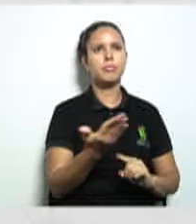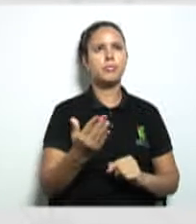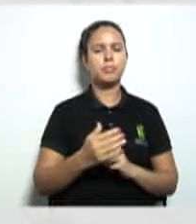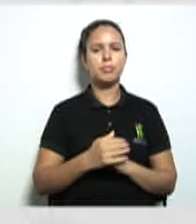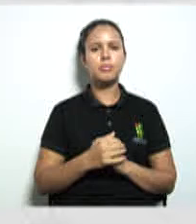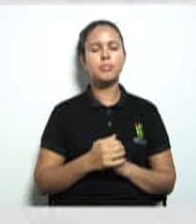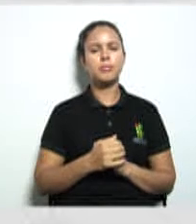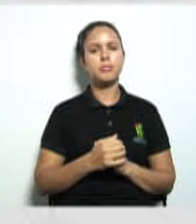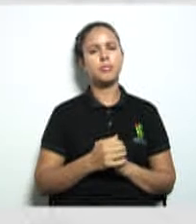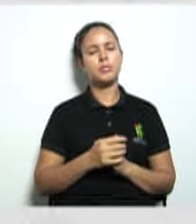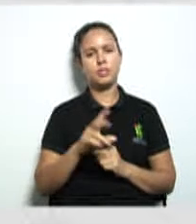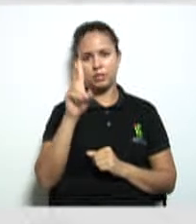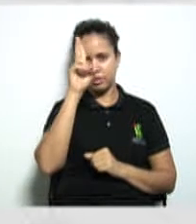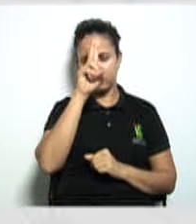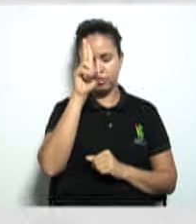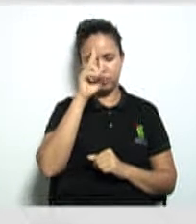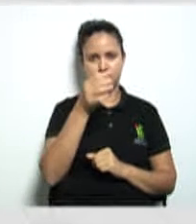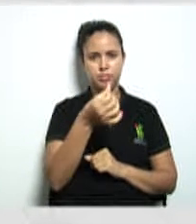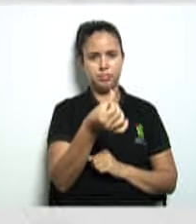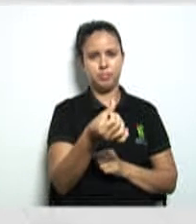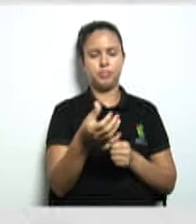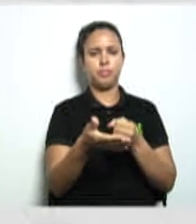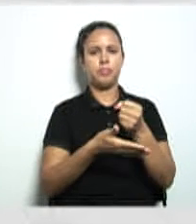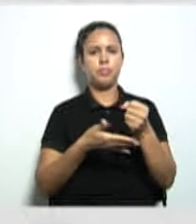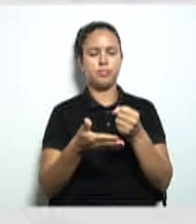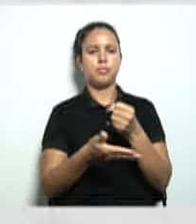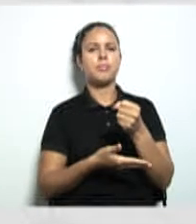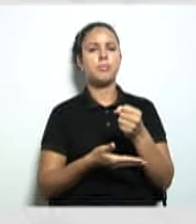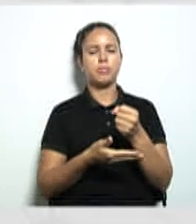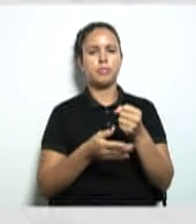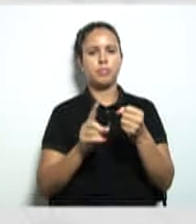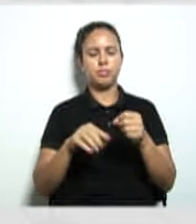6º princípio, que trata da